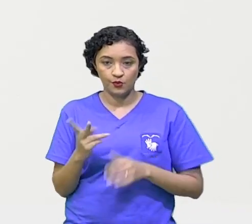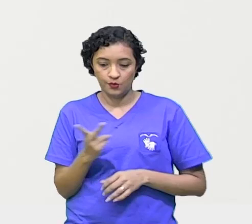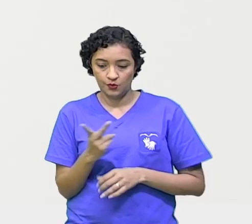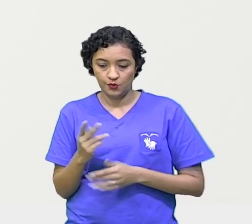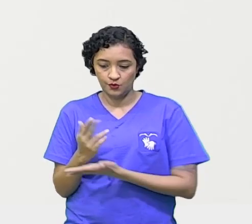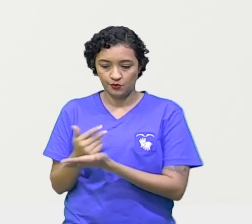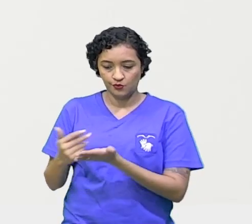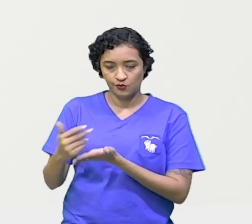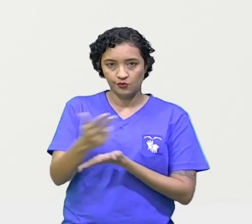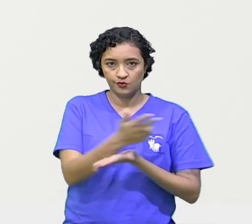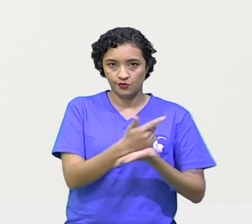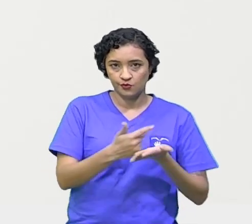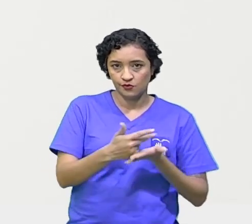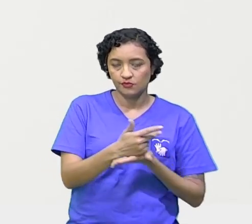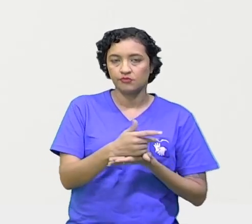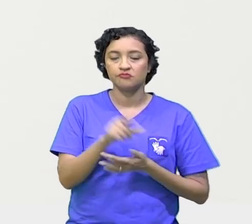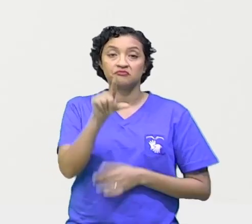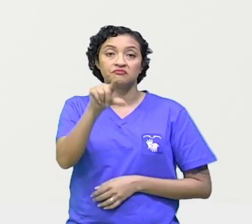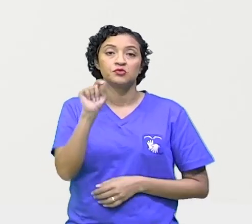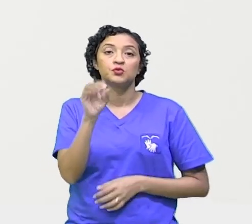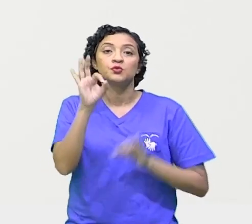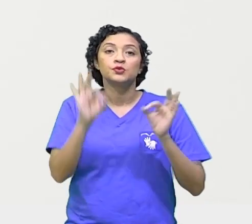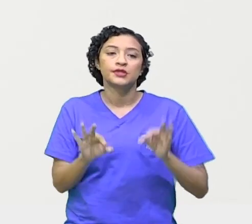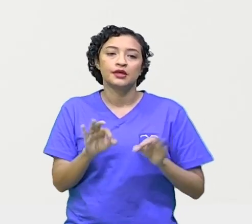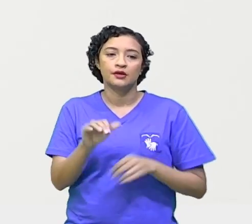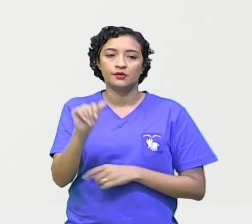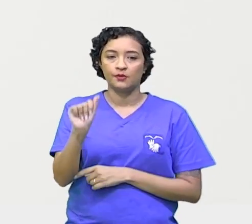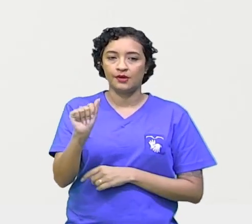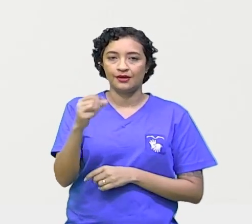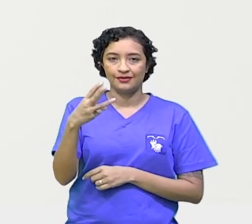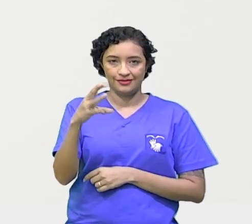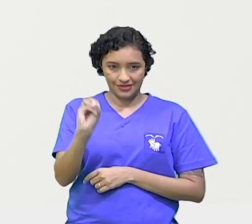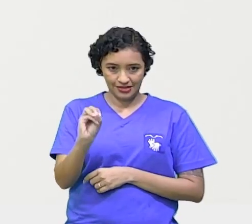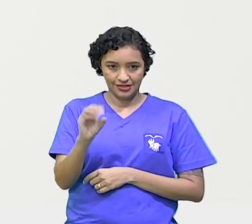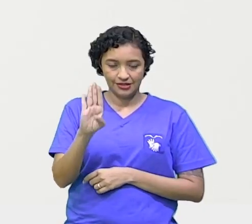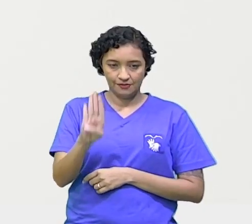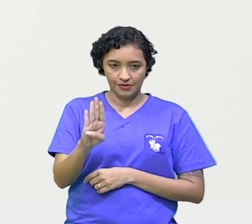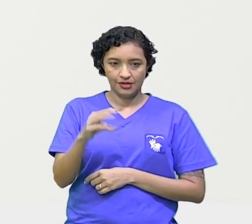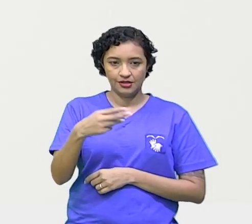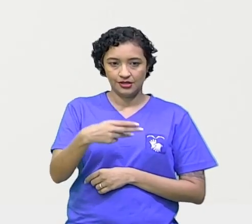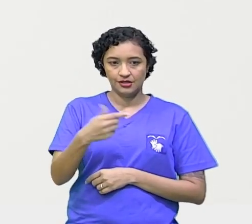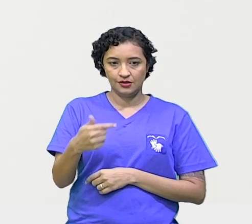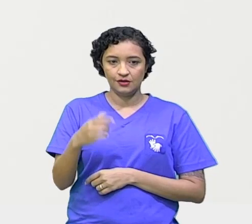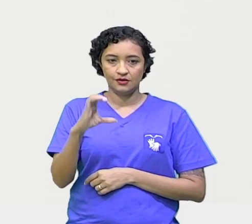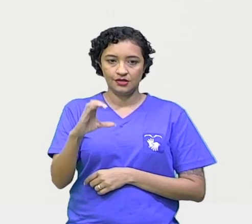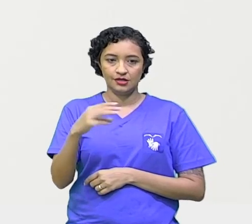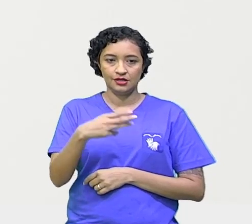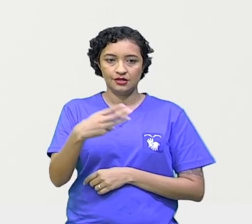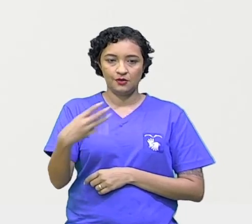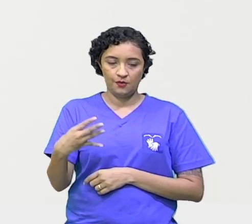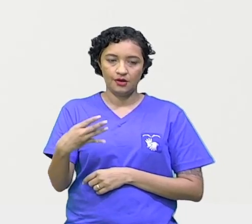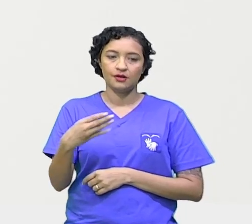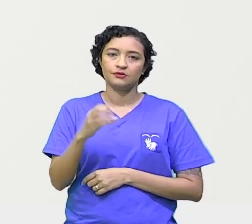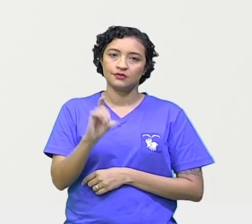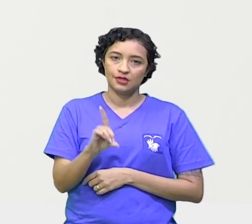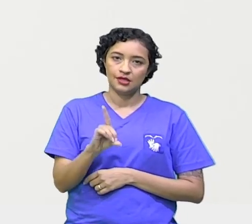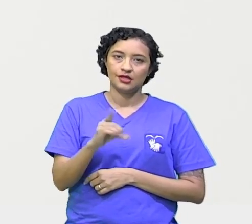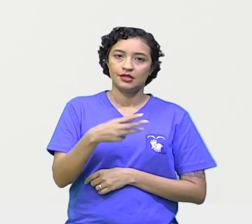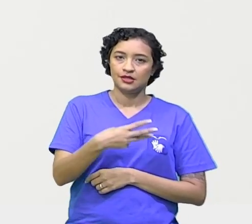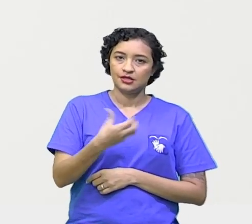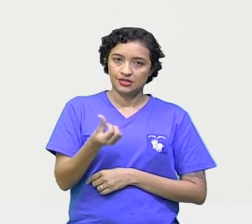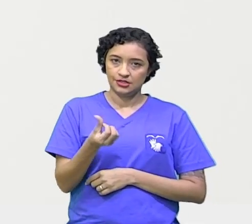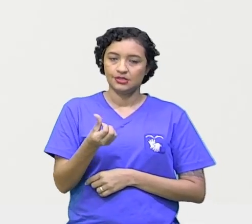30, letra B, 32, letra C, 34 ou letra D, 36. Então, vamos lá resolver nosso